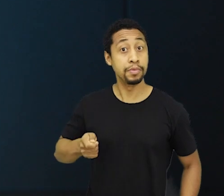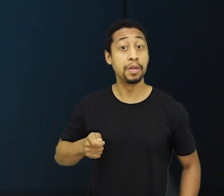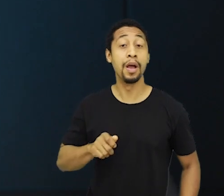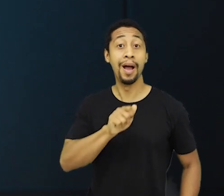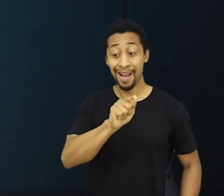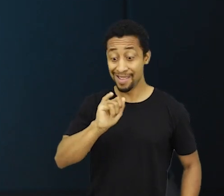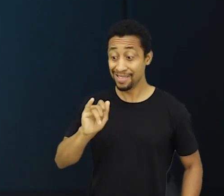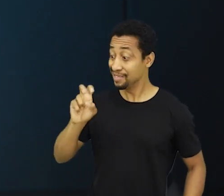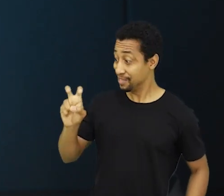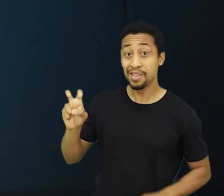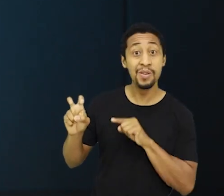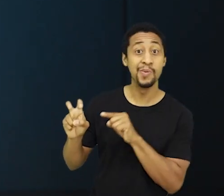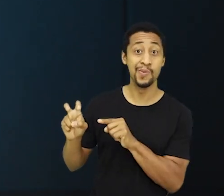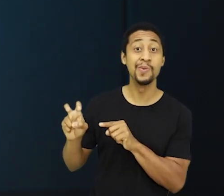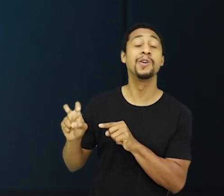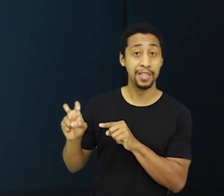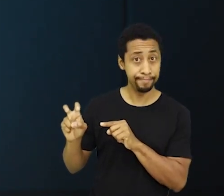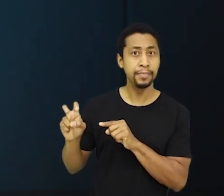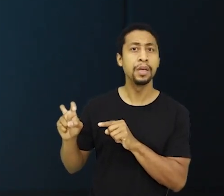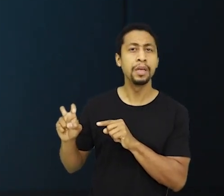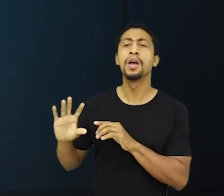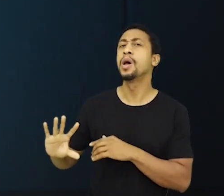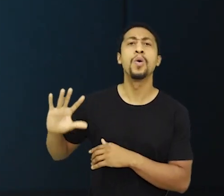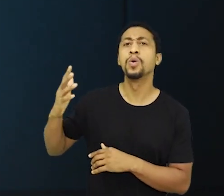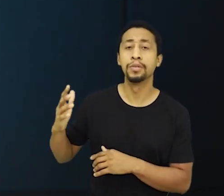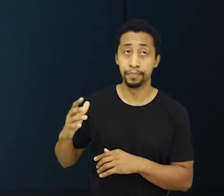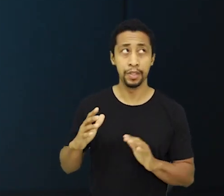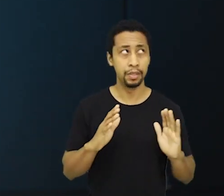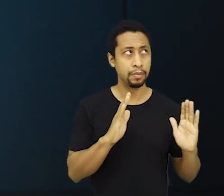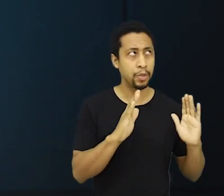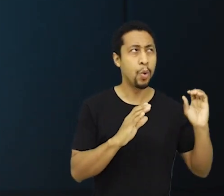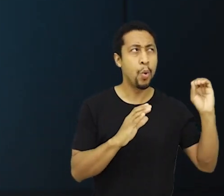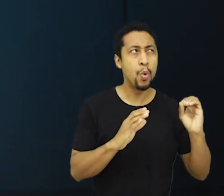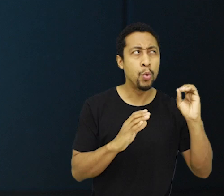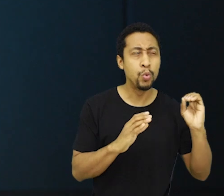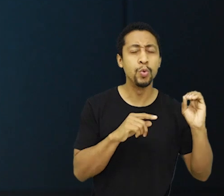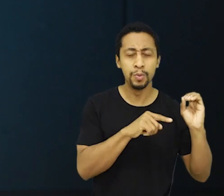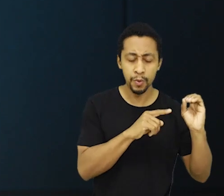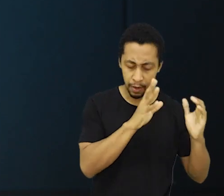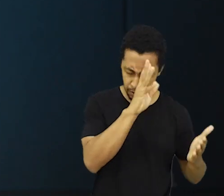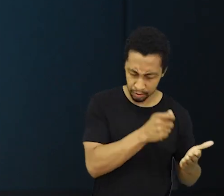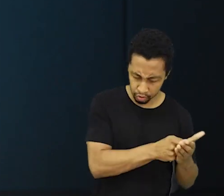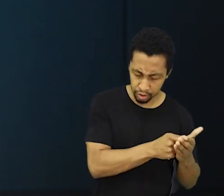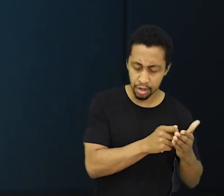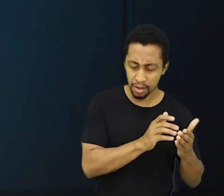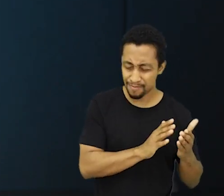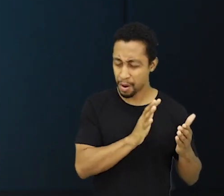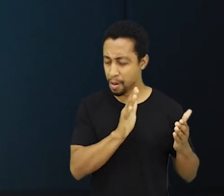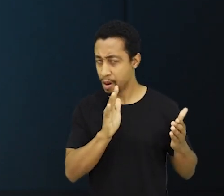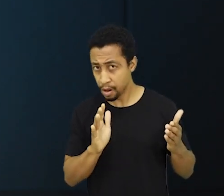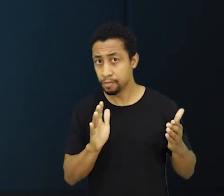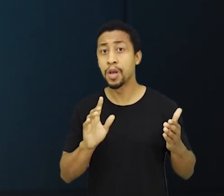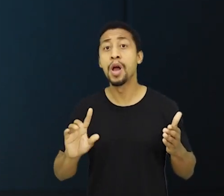E o AI-5 deixaria de ter vigência, eu dei a sentença em outubro, ele deixaria de ter vigência